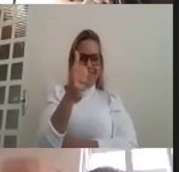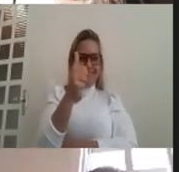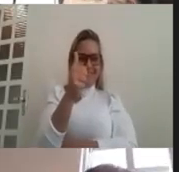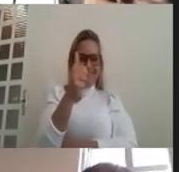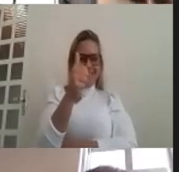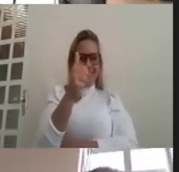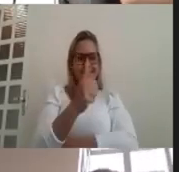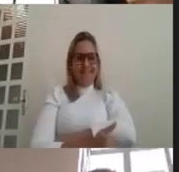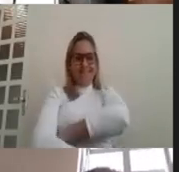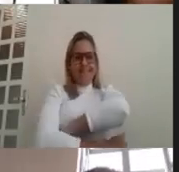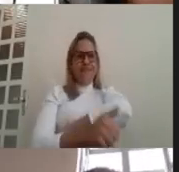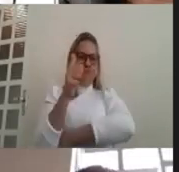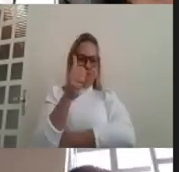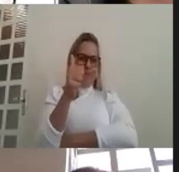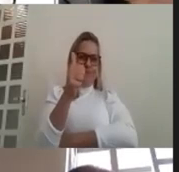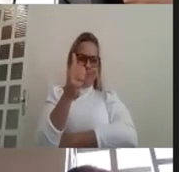Dá para ver aqui?